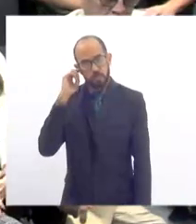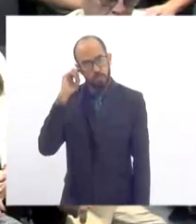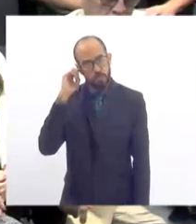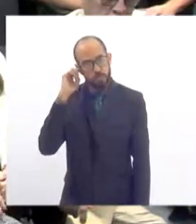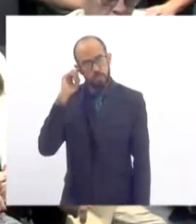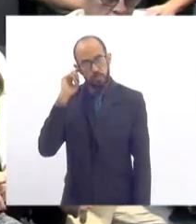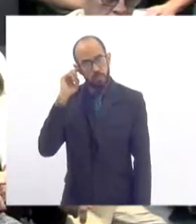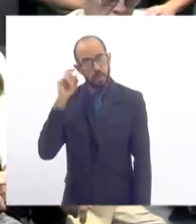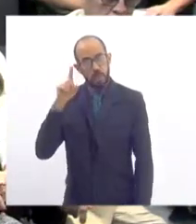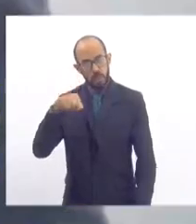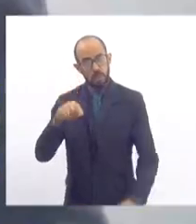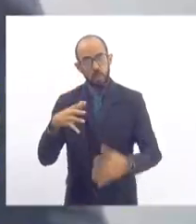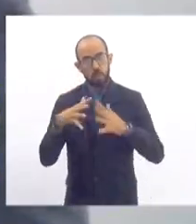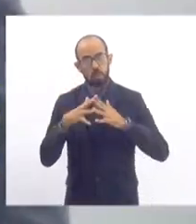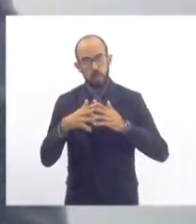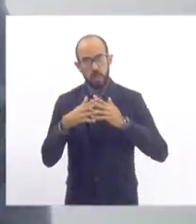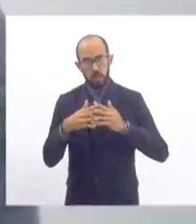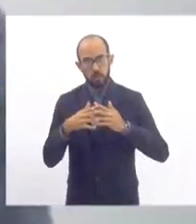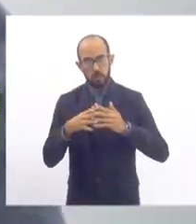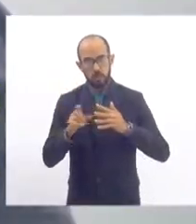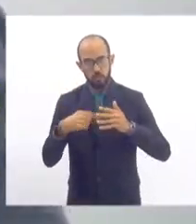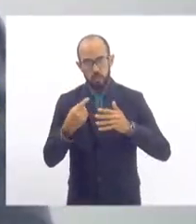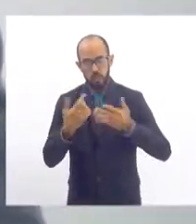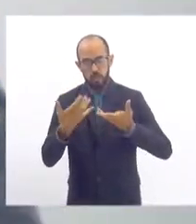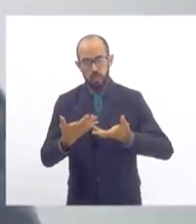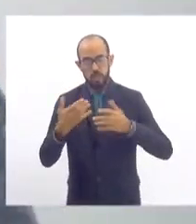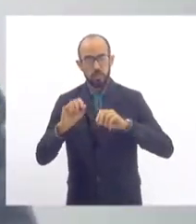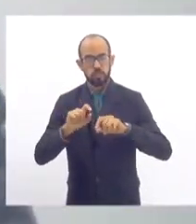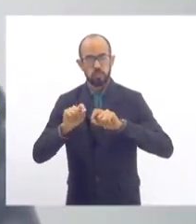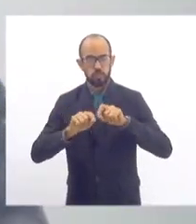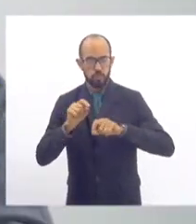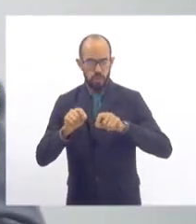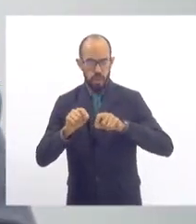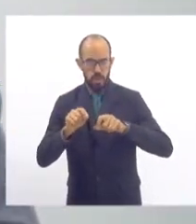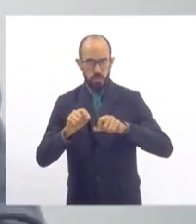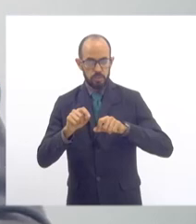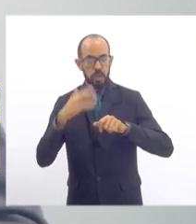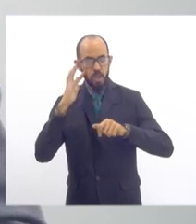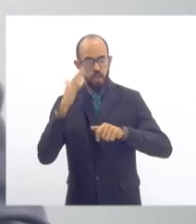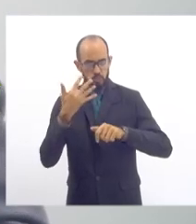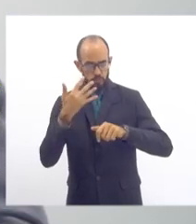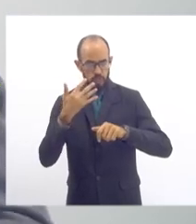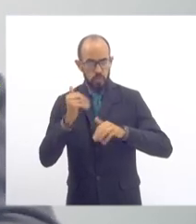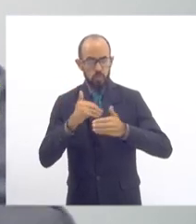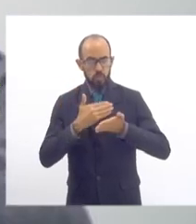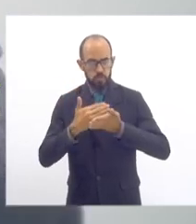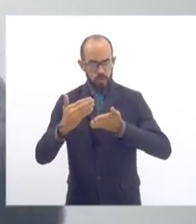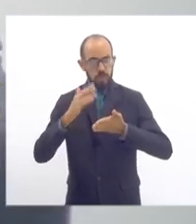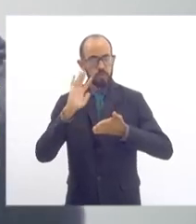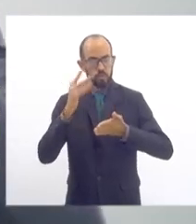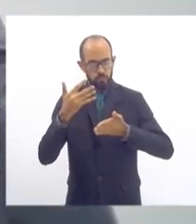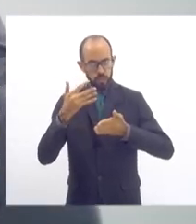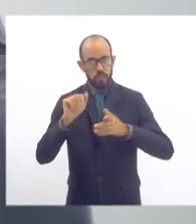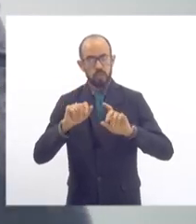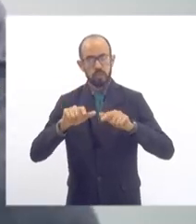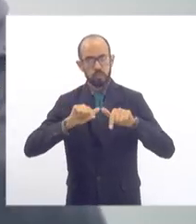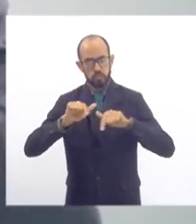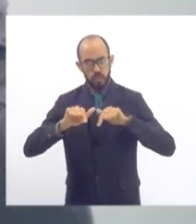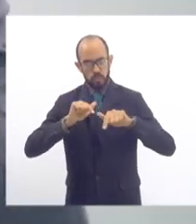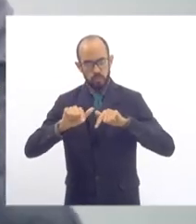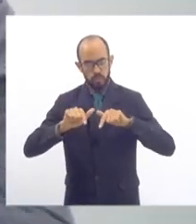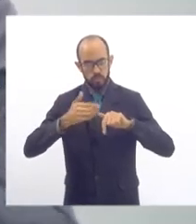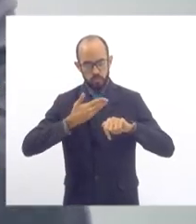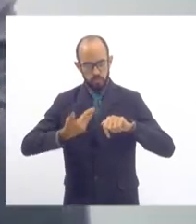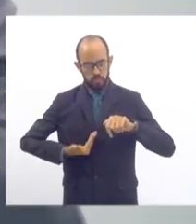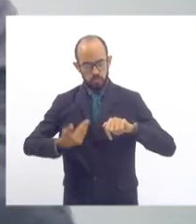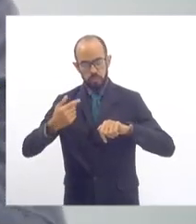de muita tensão. Então, o que a gente quer? A gente quer distensionar. A gente quer que o repasse possa ser feito porque a gente quer que os serviços públicos todos sejam de qualidade, não